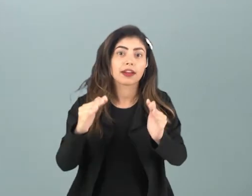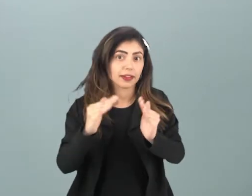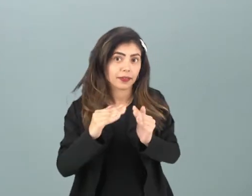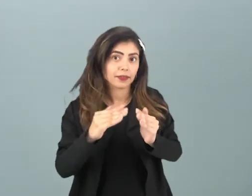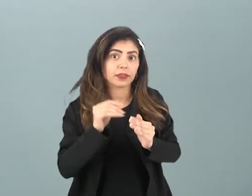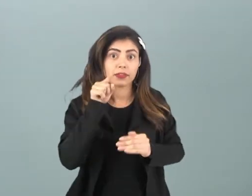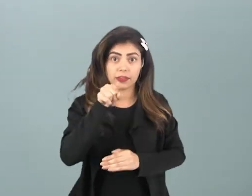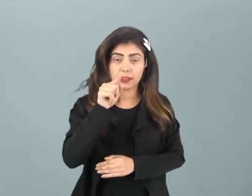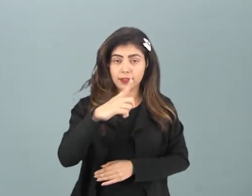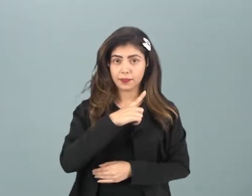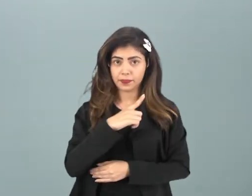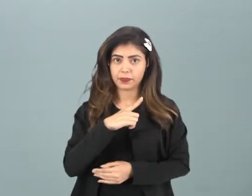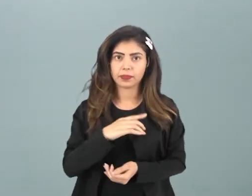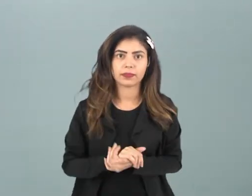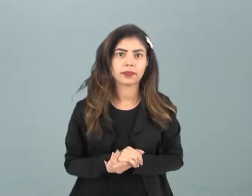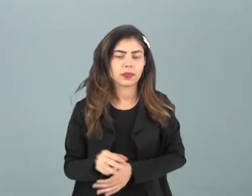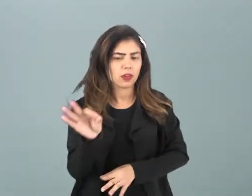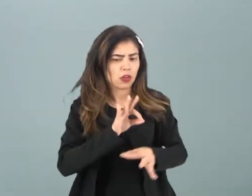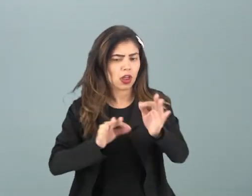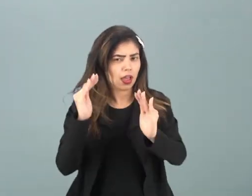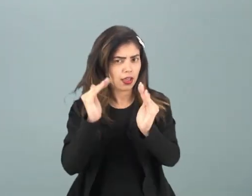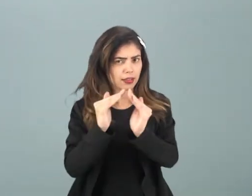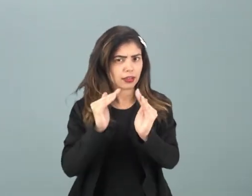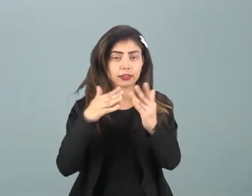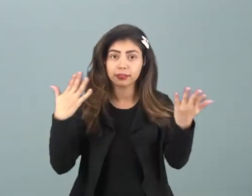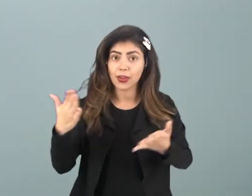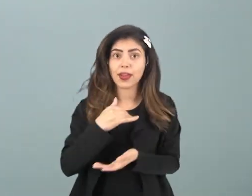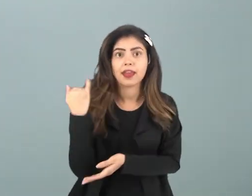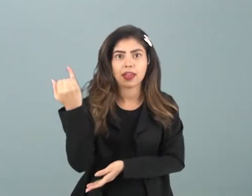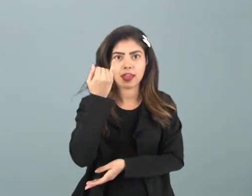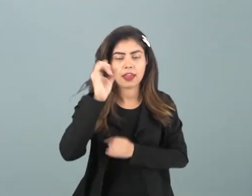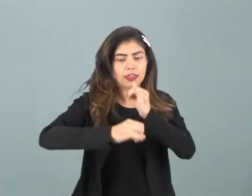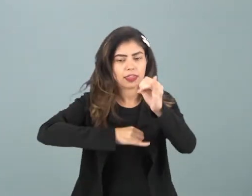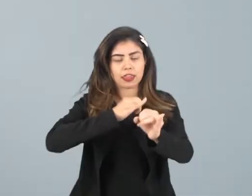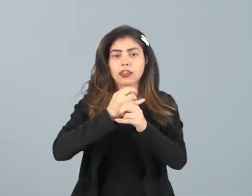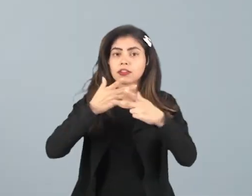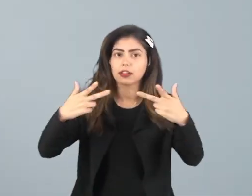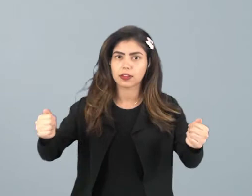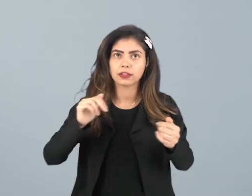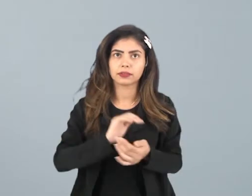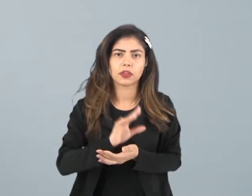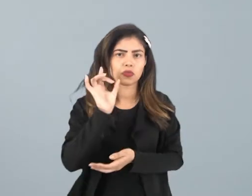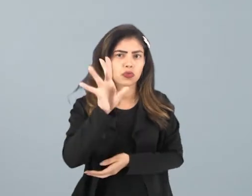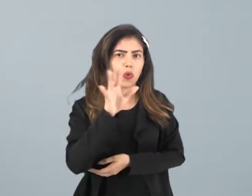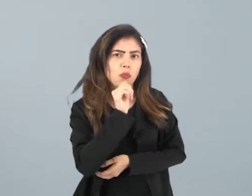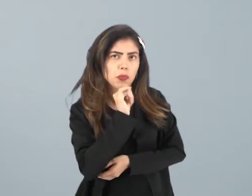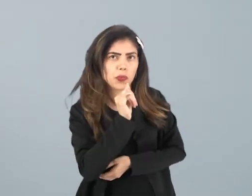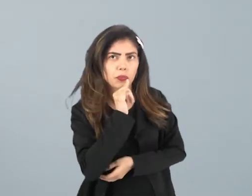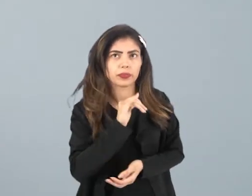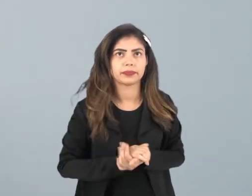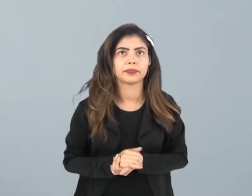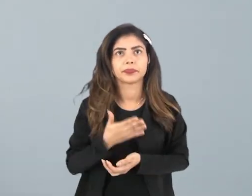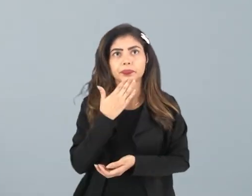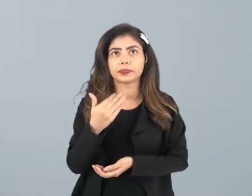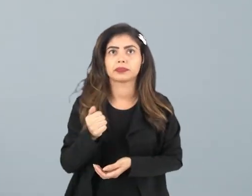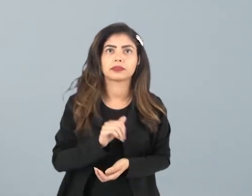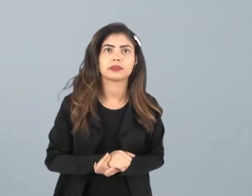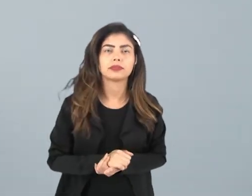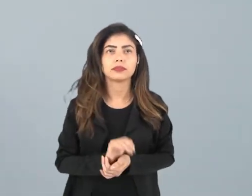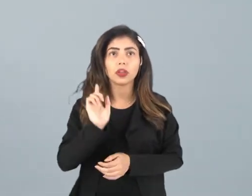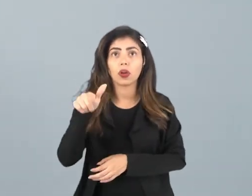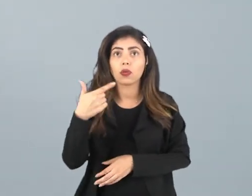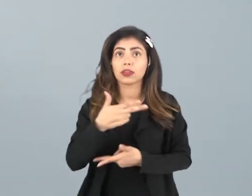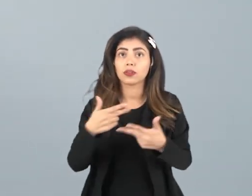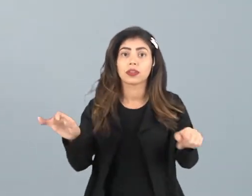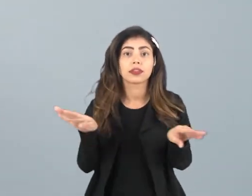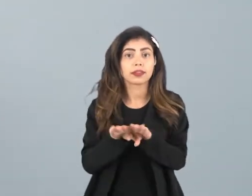você esteja, você monitora a sua casa. Então isso é a internet das coisas. Isso é só um exemplo para ilustrar. Outra